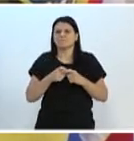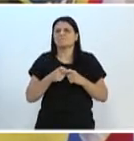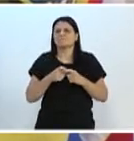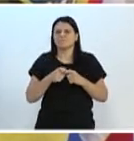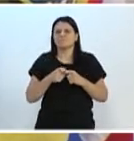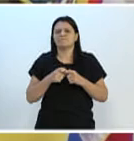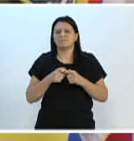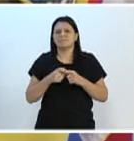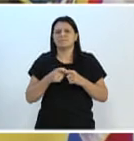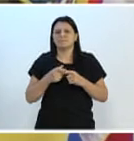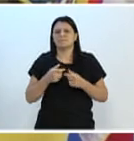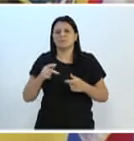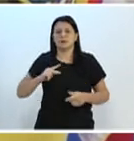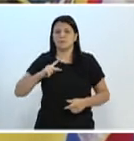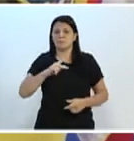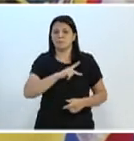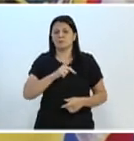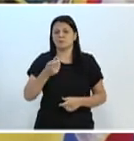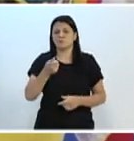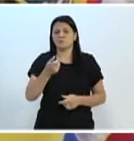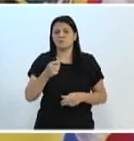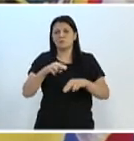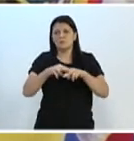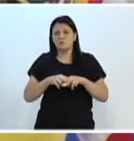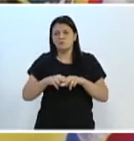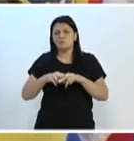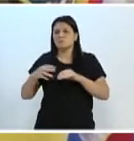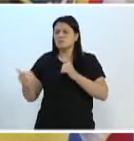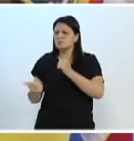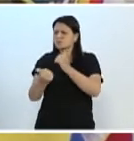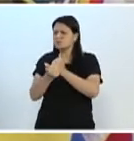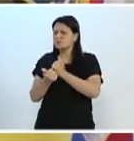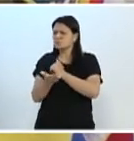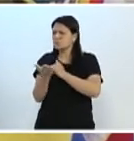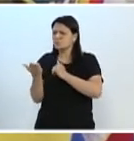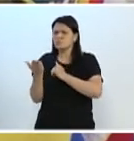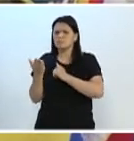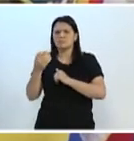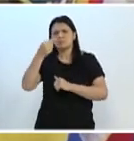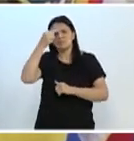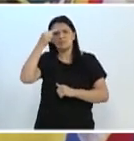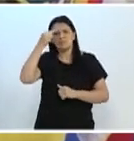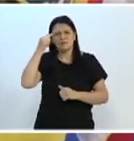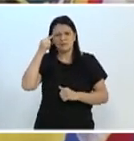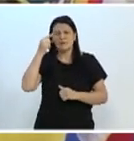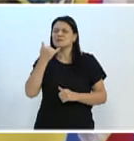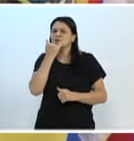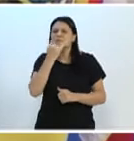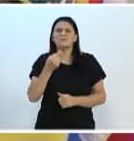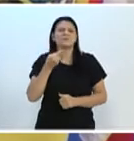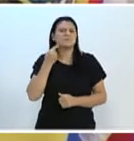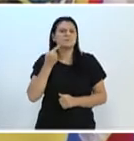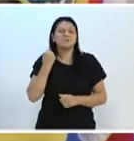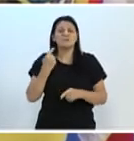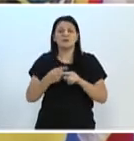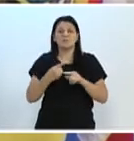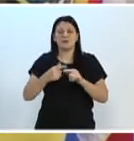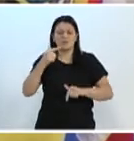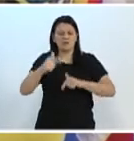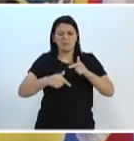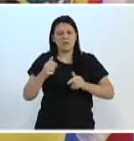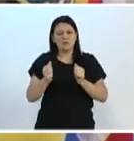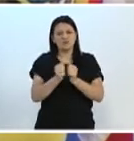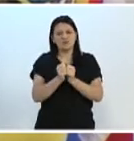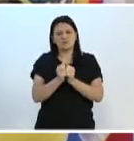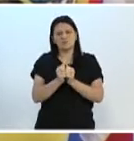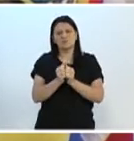isso, vereador Marcelo, já antecipo aqui o meu apoio à Vossa Excelência, porque, de fato, trabalhei com o senhor na mesa diretora e tenho vontade de trabalhar novamente, se